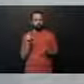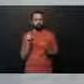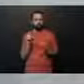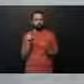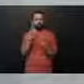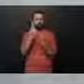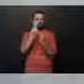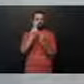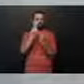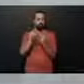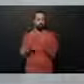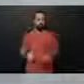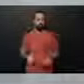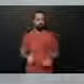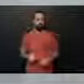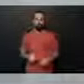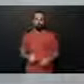unidades,